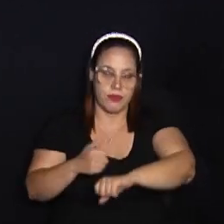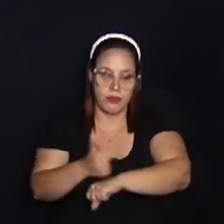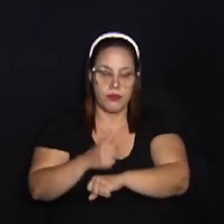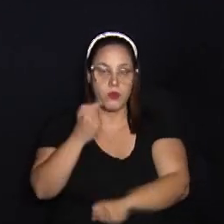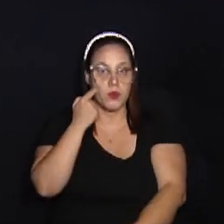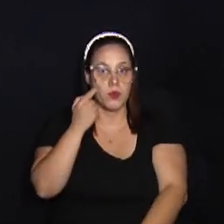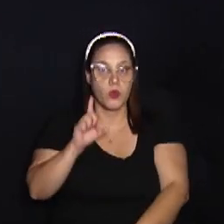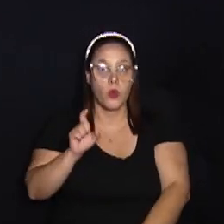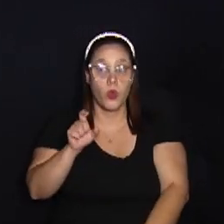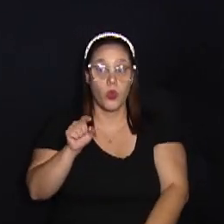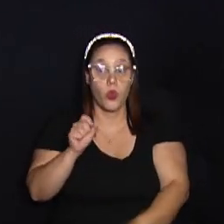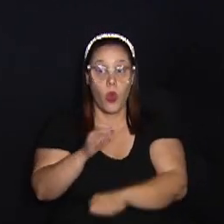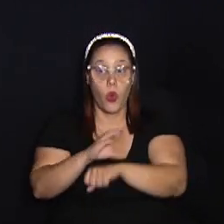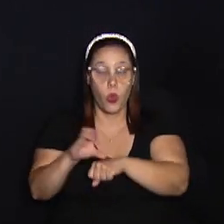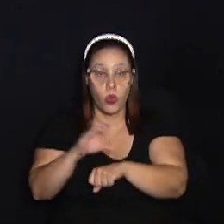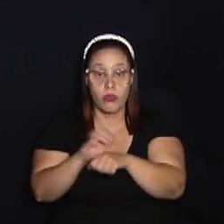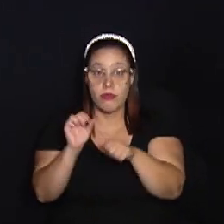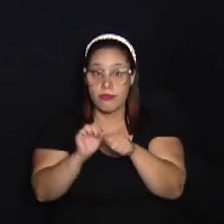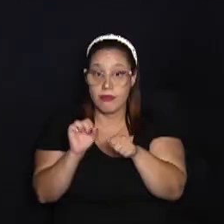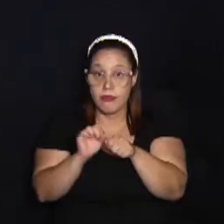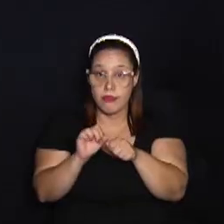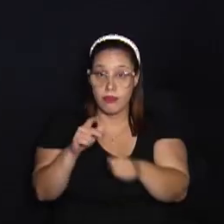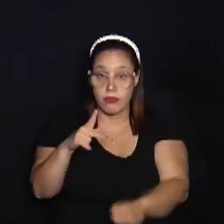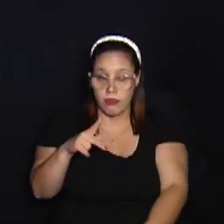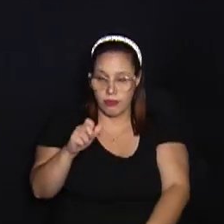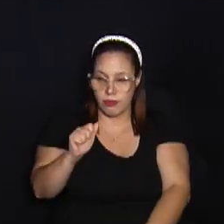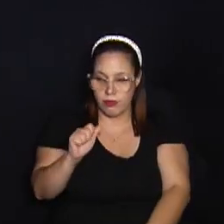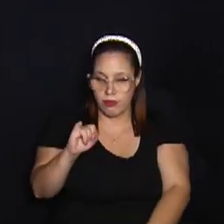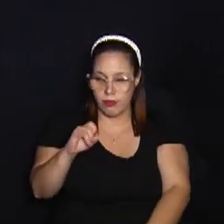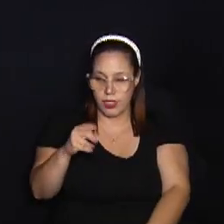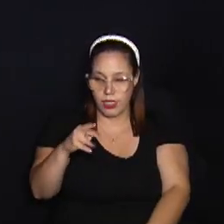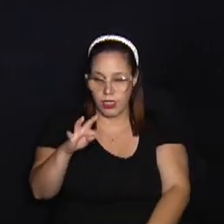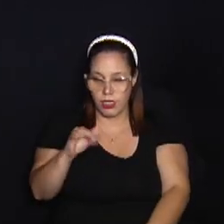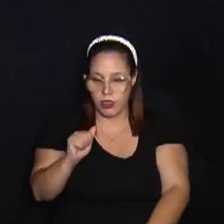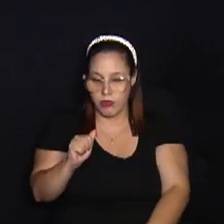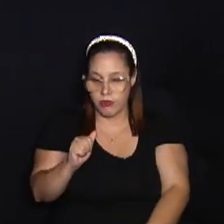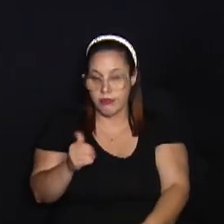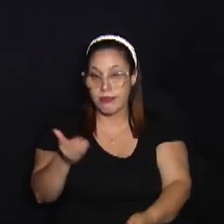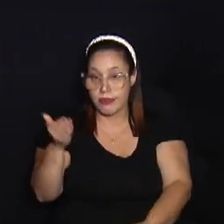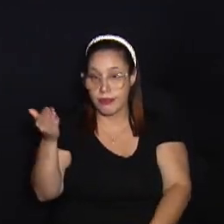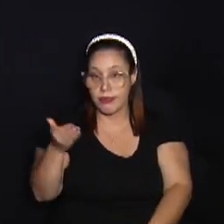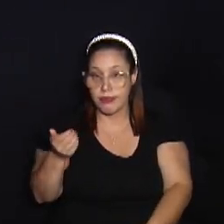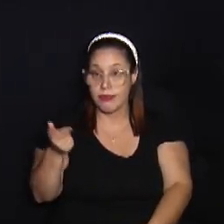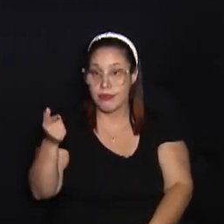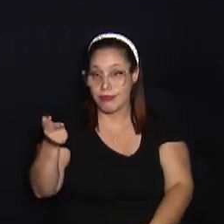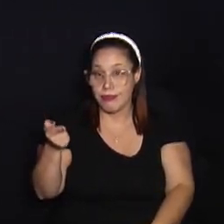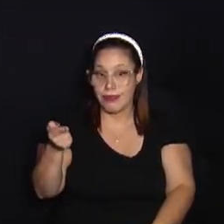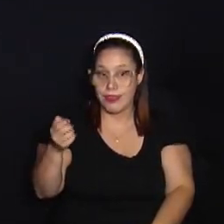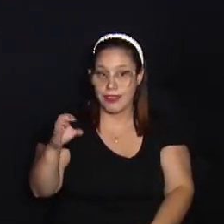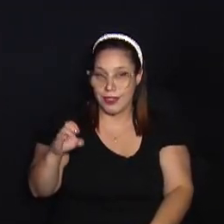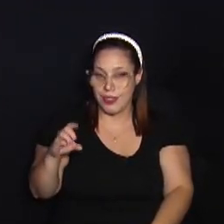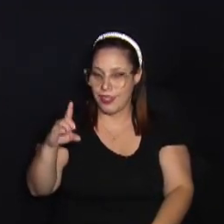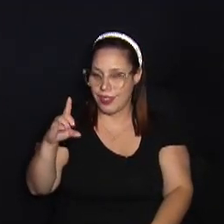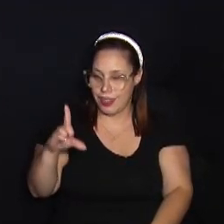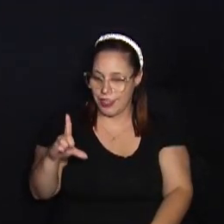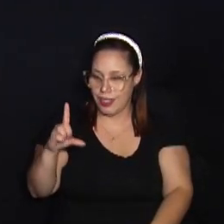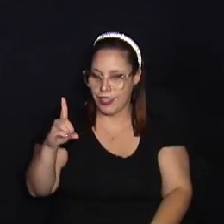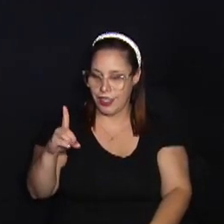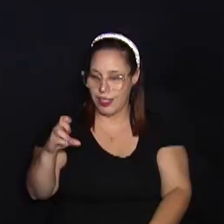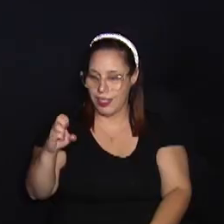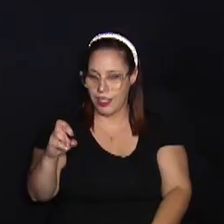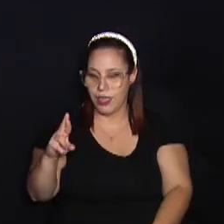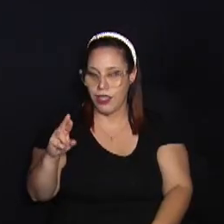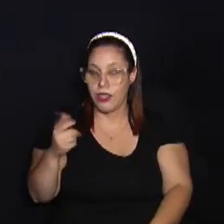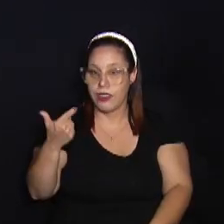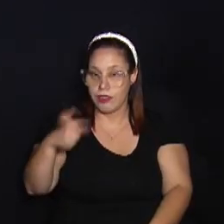Profissão qual o curso que você deve fazer para se tornar um paisagista. E para isso, ele, Helder, está com a gente